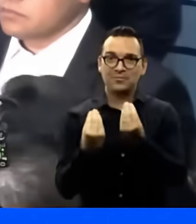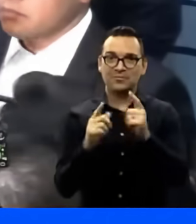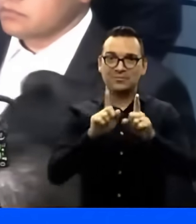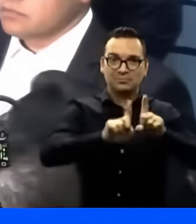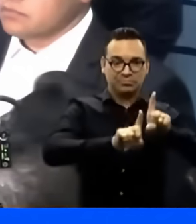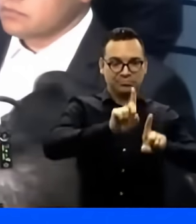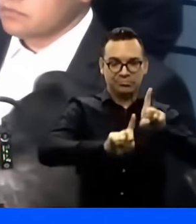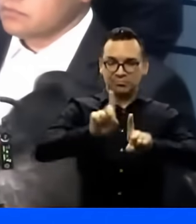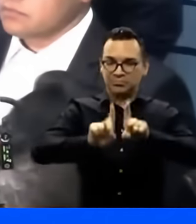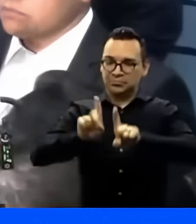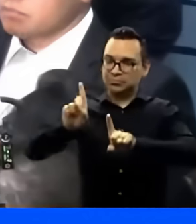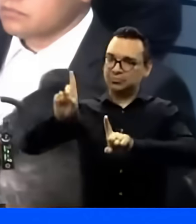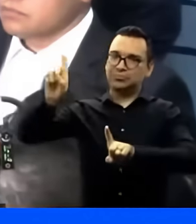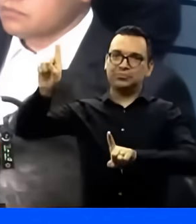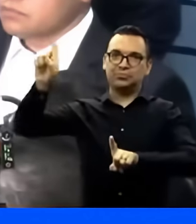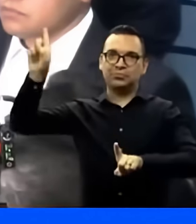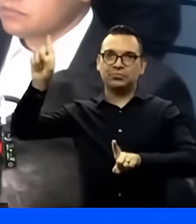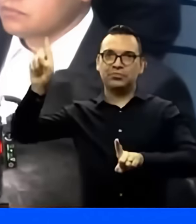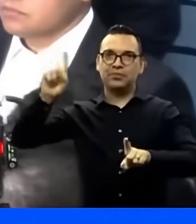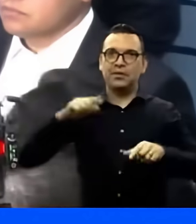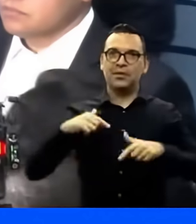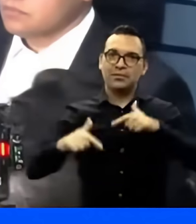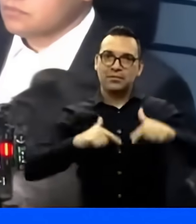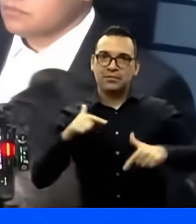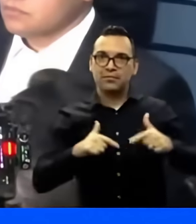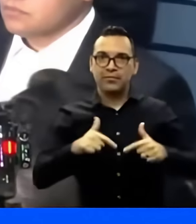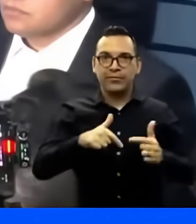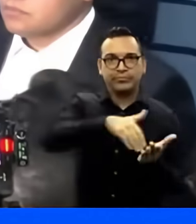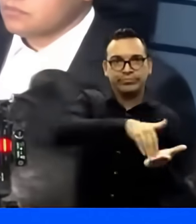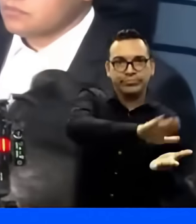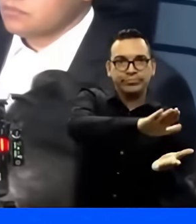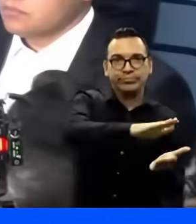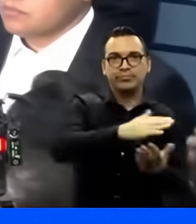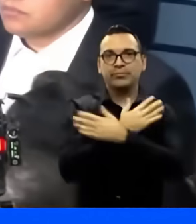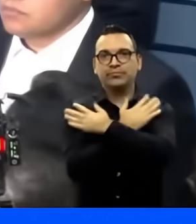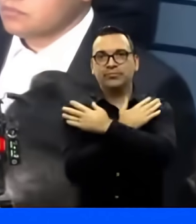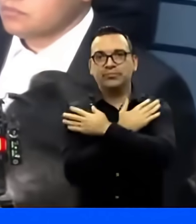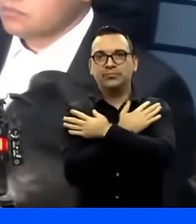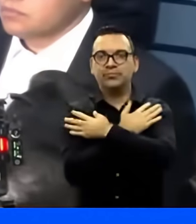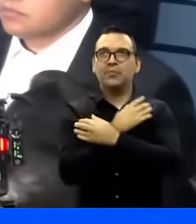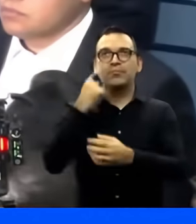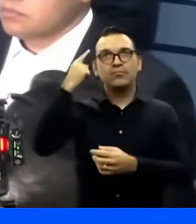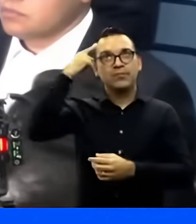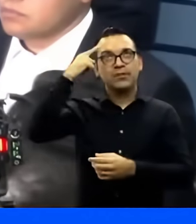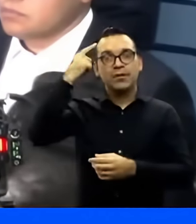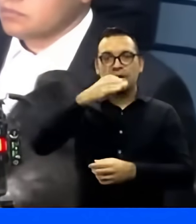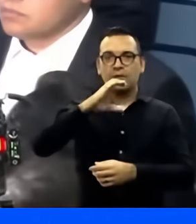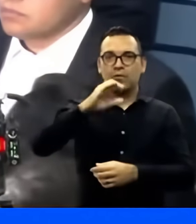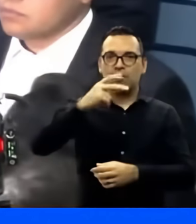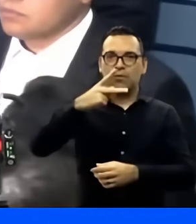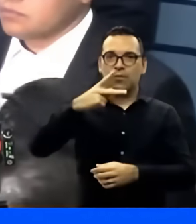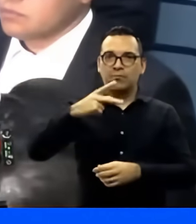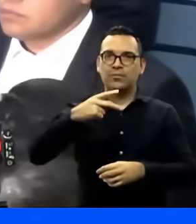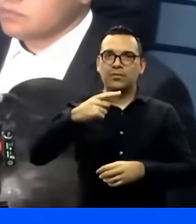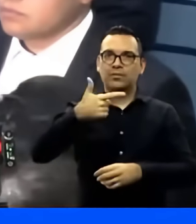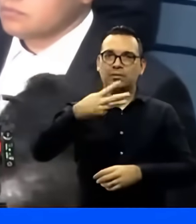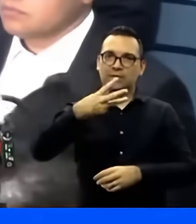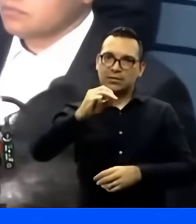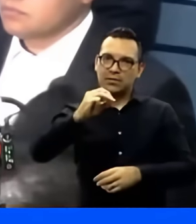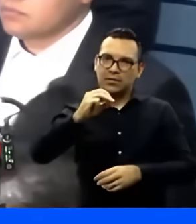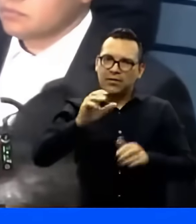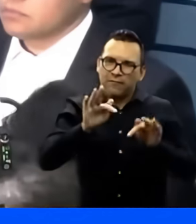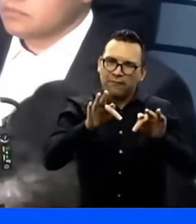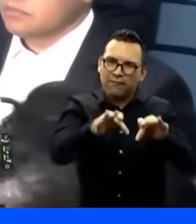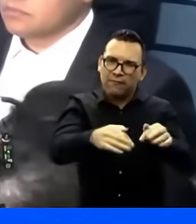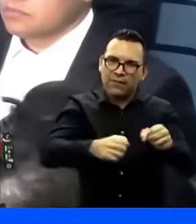em crescimento ou não, de emprego ou desemprego. Então, a ideia é, já na COP30, portanto, até o final do ano, um pouquinho